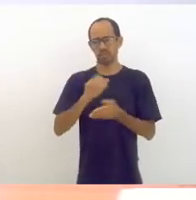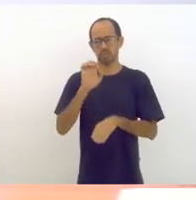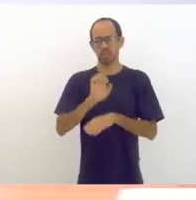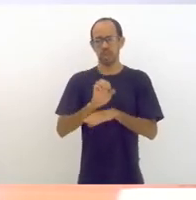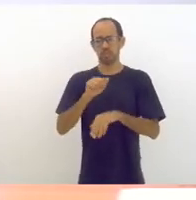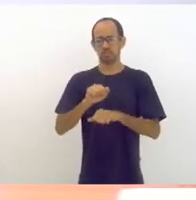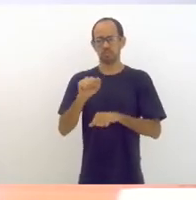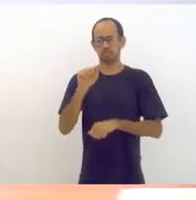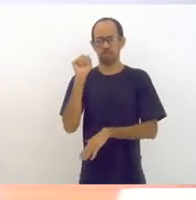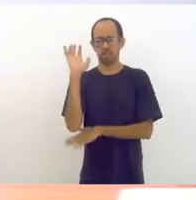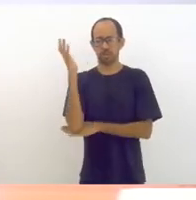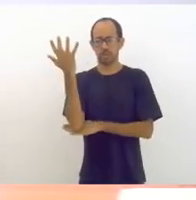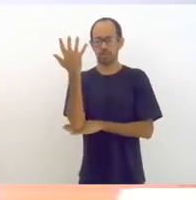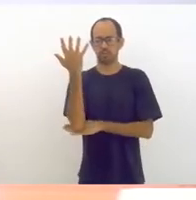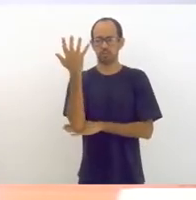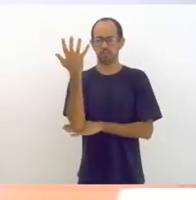Inclusive,